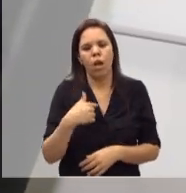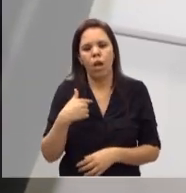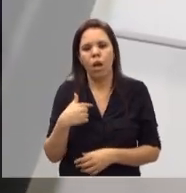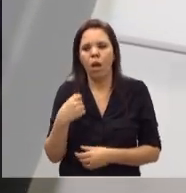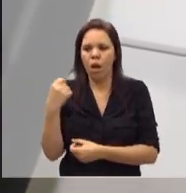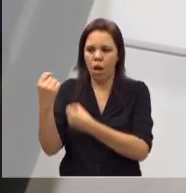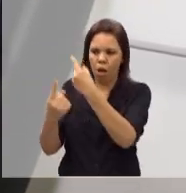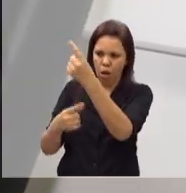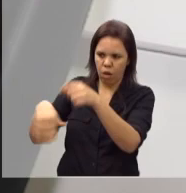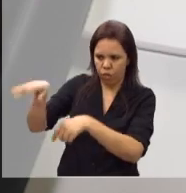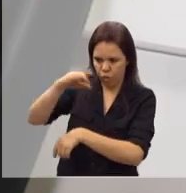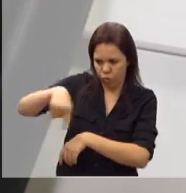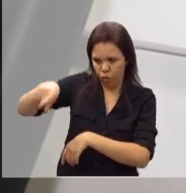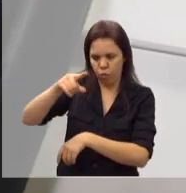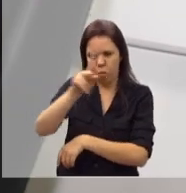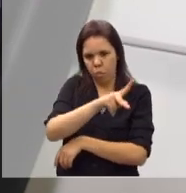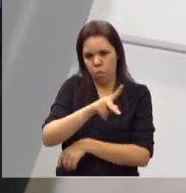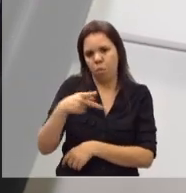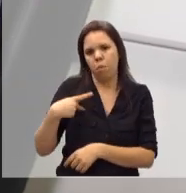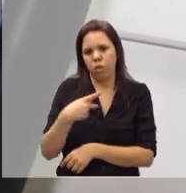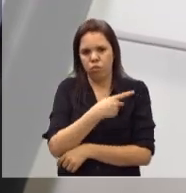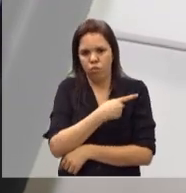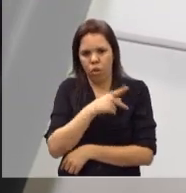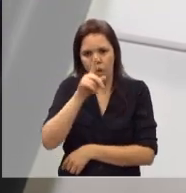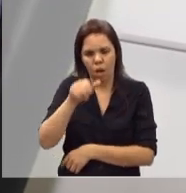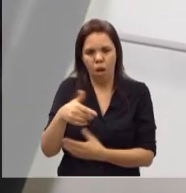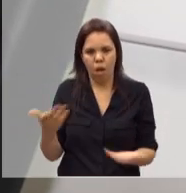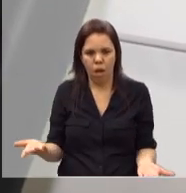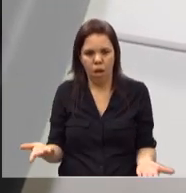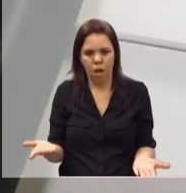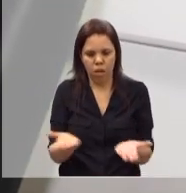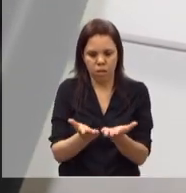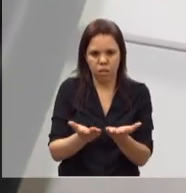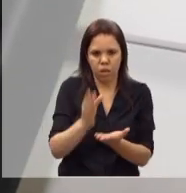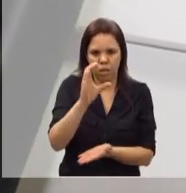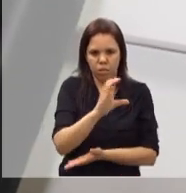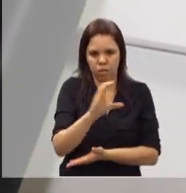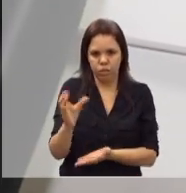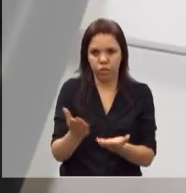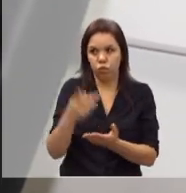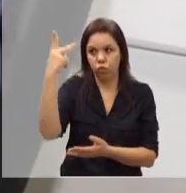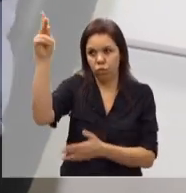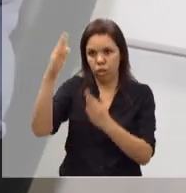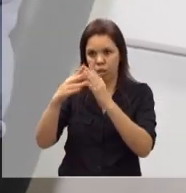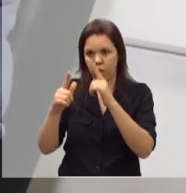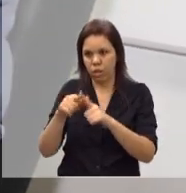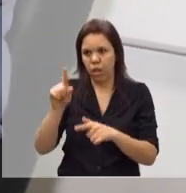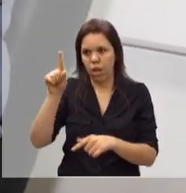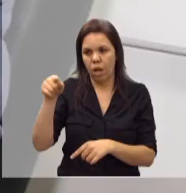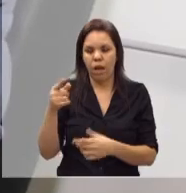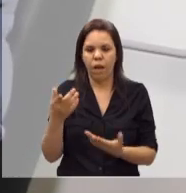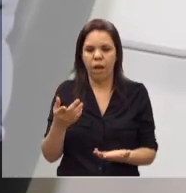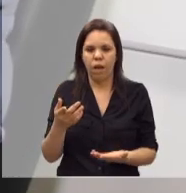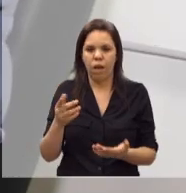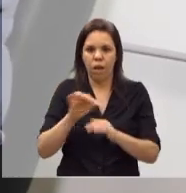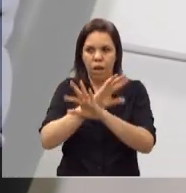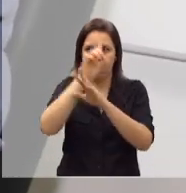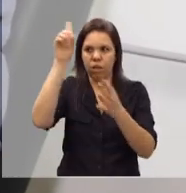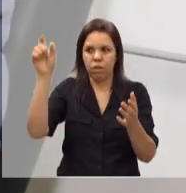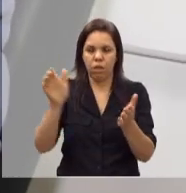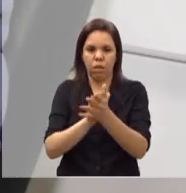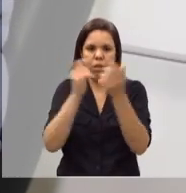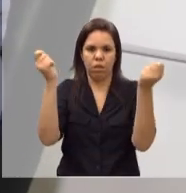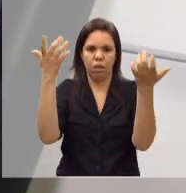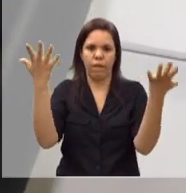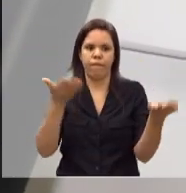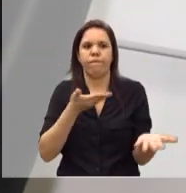pastores, você falar que é cristão, católico, evangélico, lá na tua igreja, você levantar a mão e dar glória a Deus, aleluia,